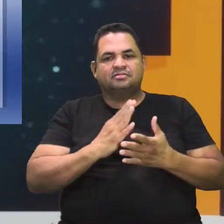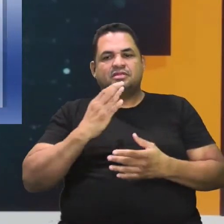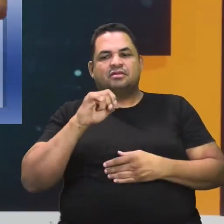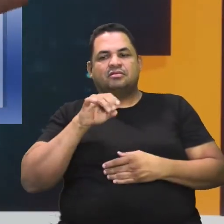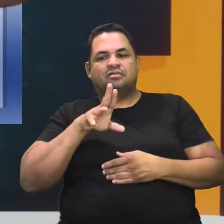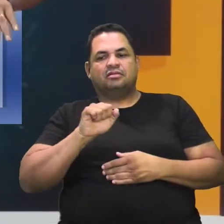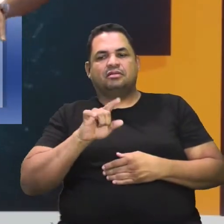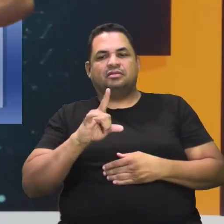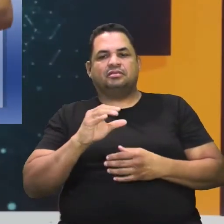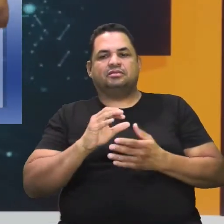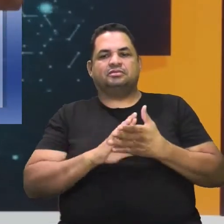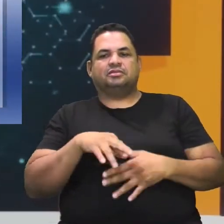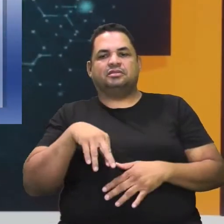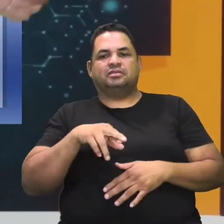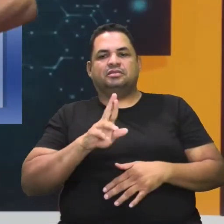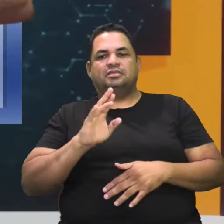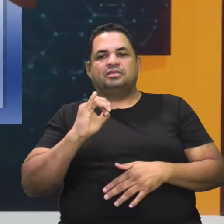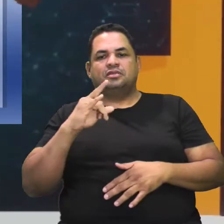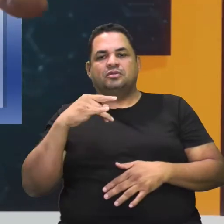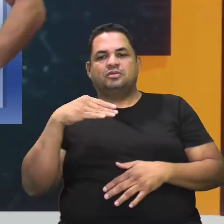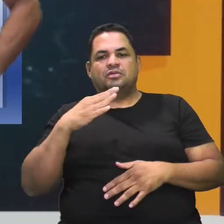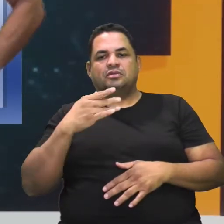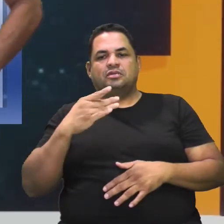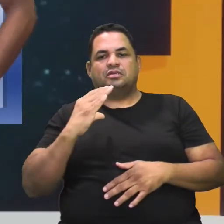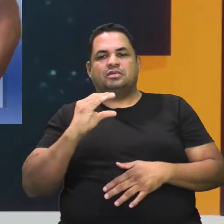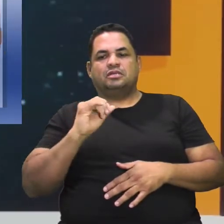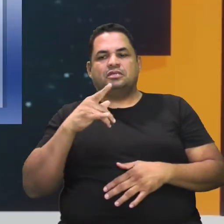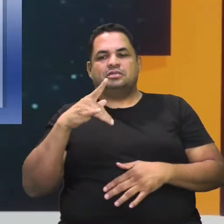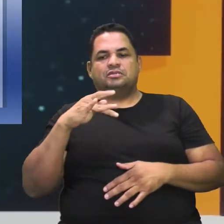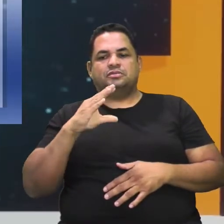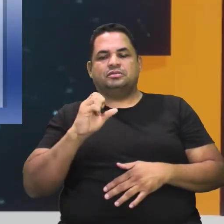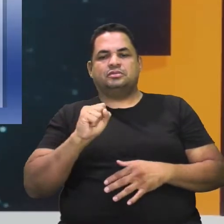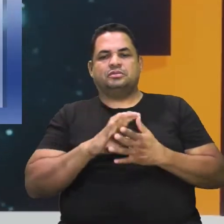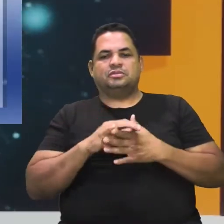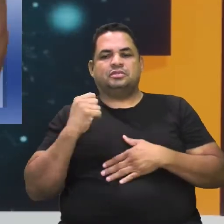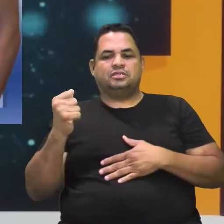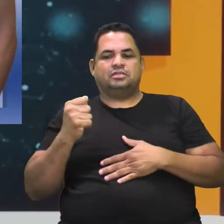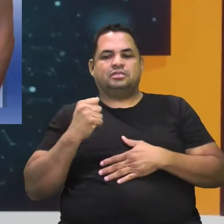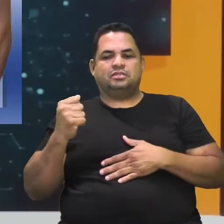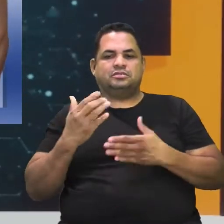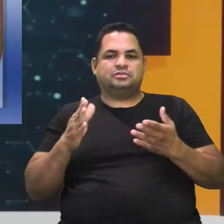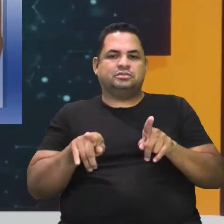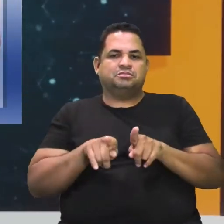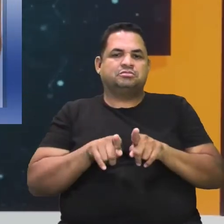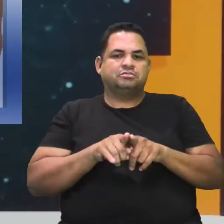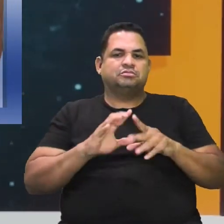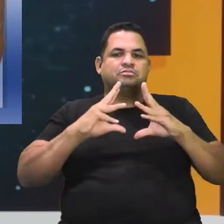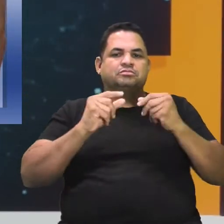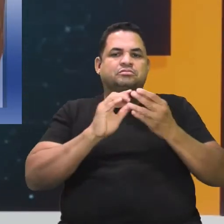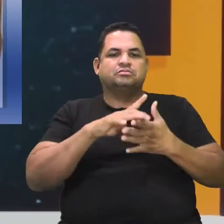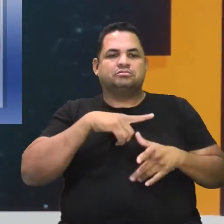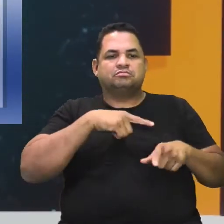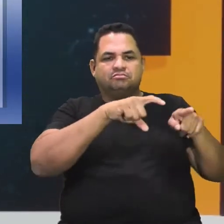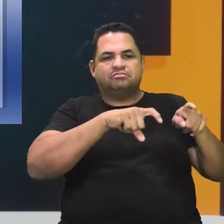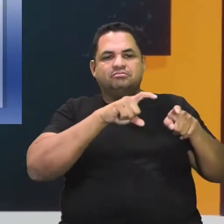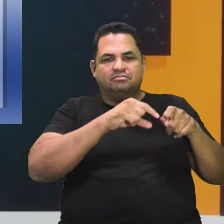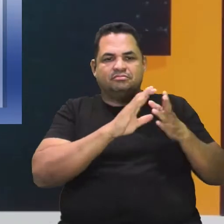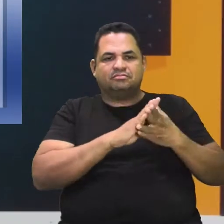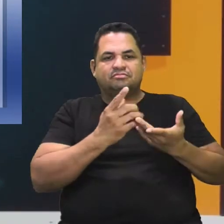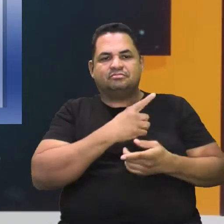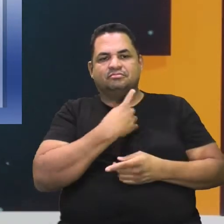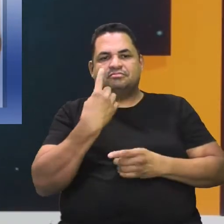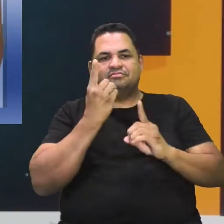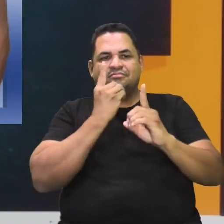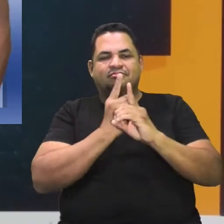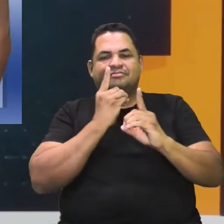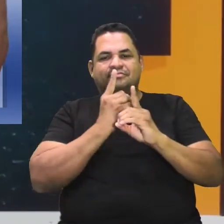Cacaulândia, Rio Crespo, na bifurcação ali que sai de Ariquemes também. Mas todos têm fazenda por ali, mas a gente se